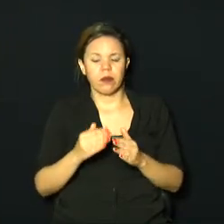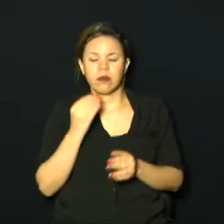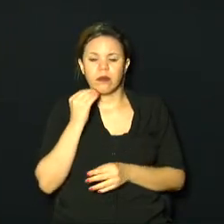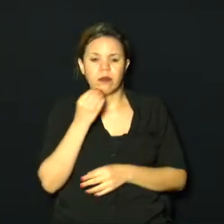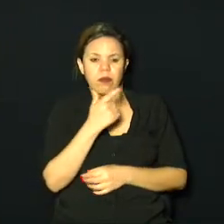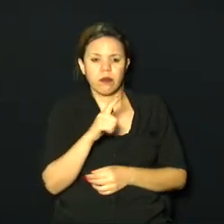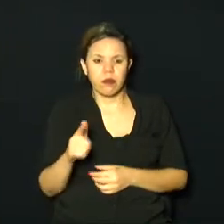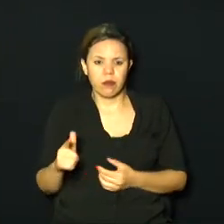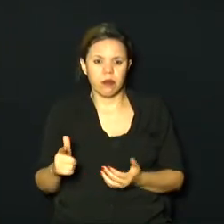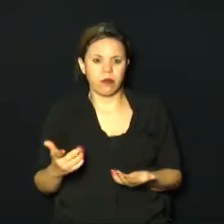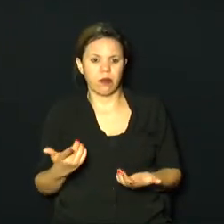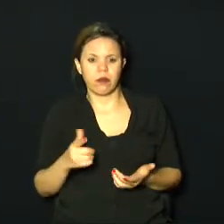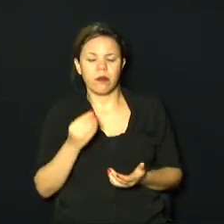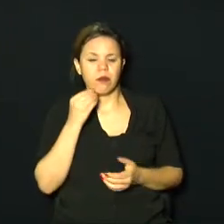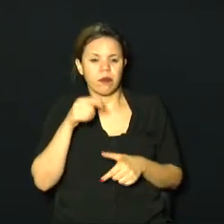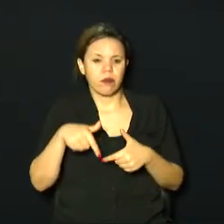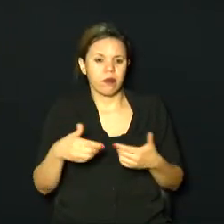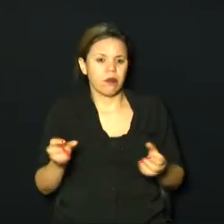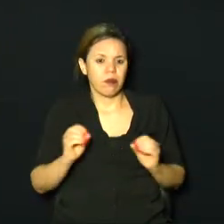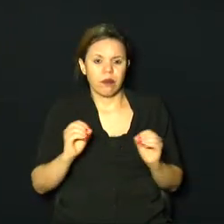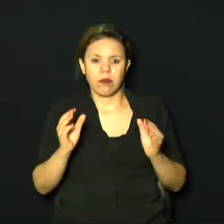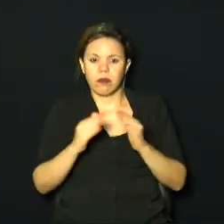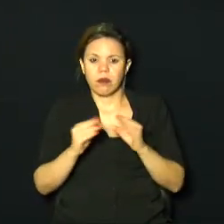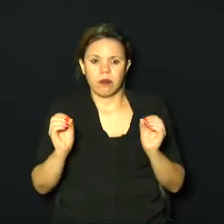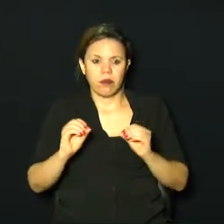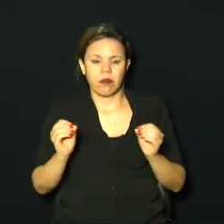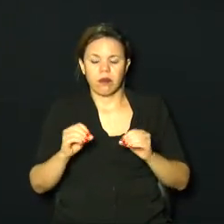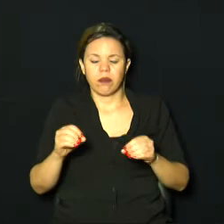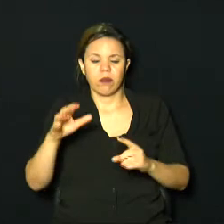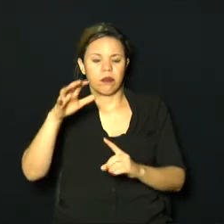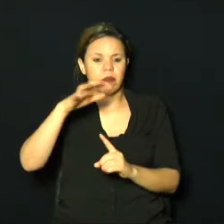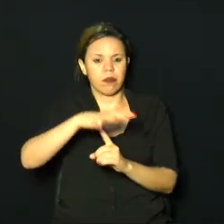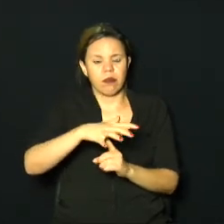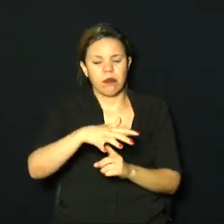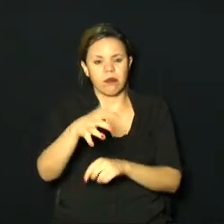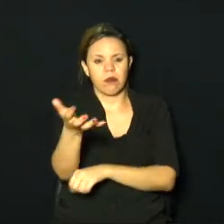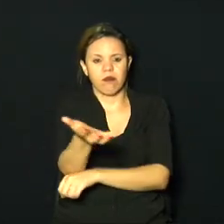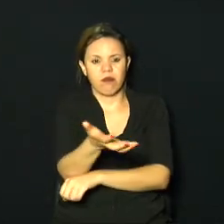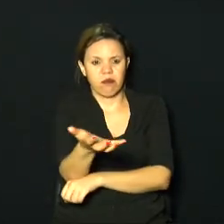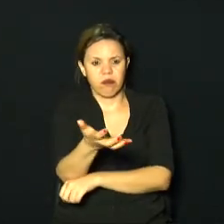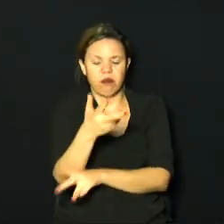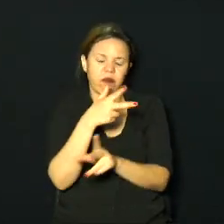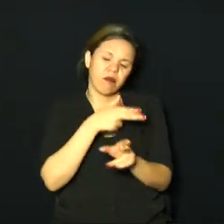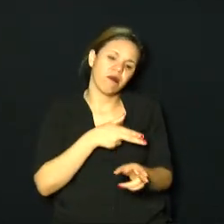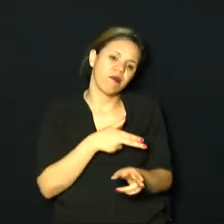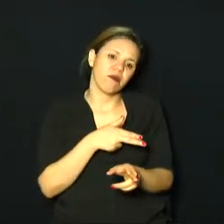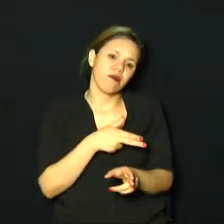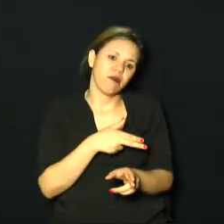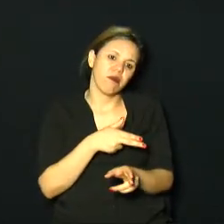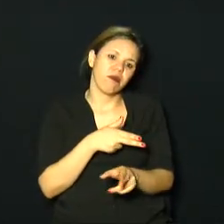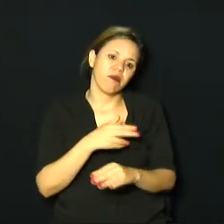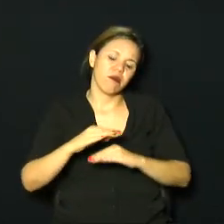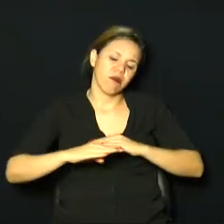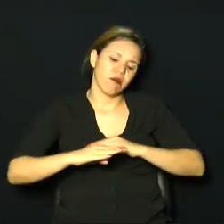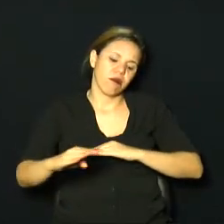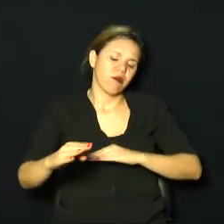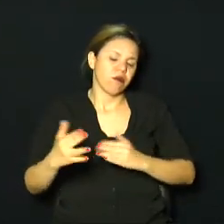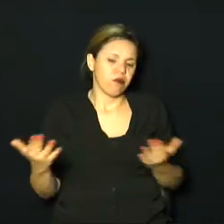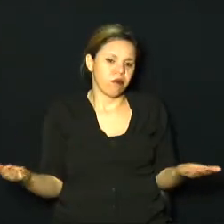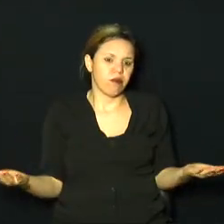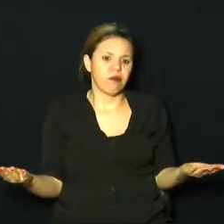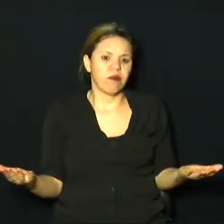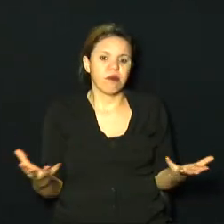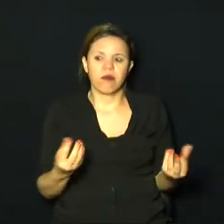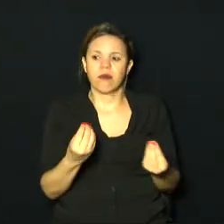oportunidade. Essas pessoas não têm aonde morar e estão tudo na praça, estão tudo pelas ruas dormindo e pelas calçadas. Será que